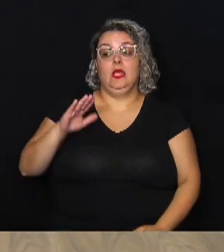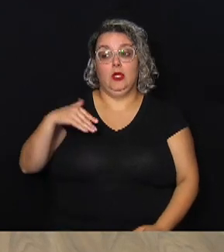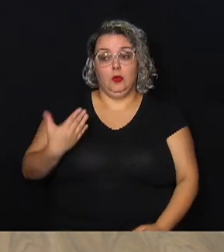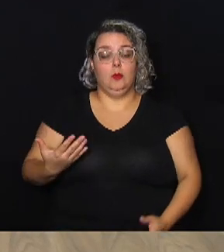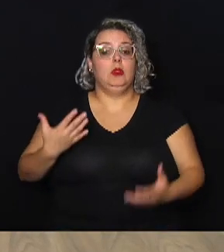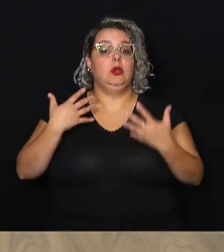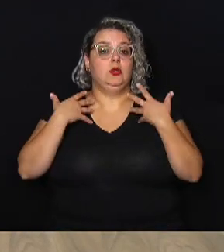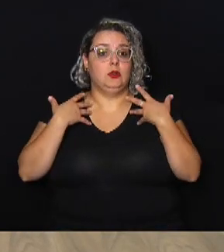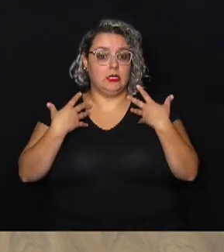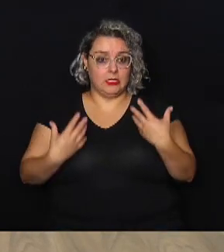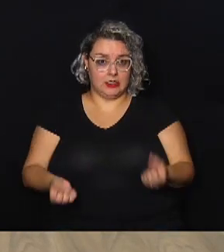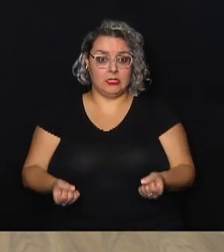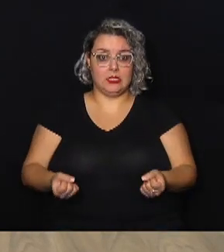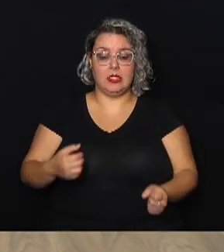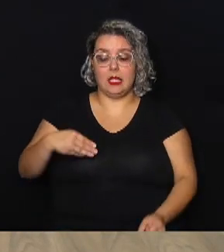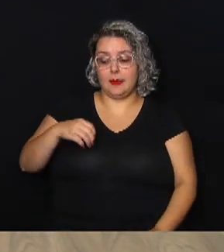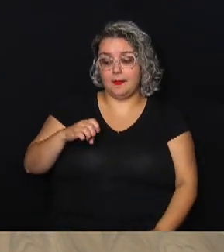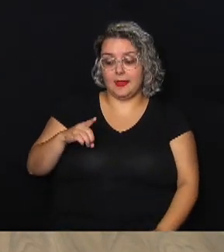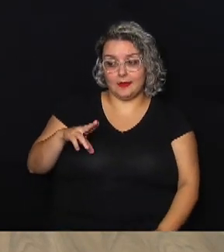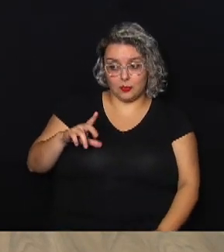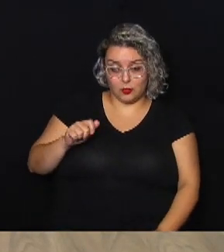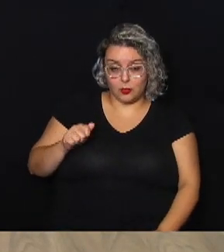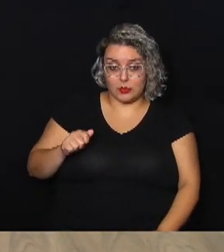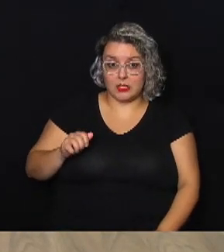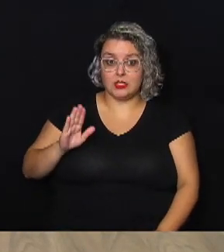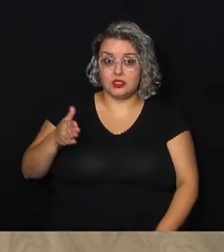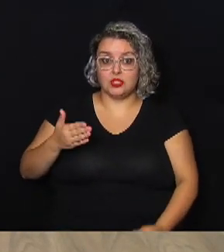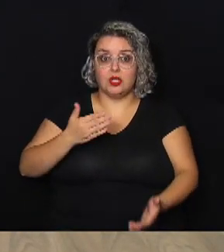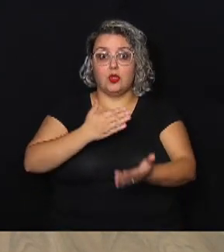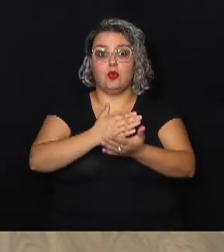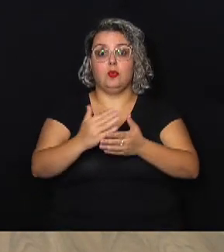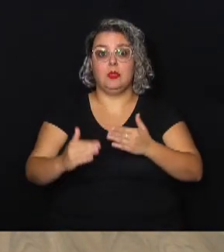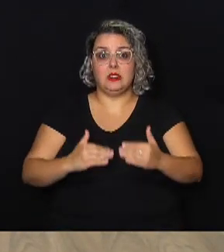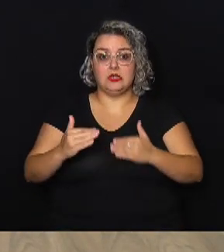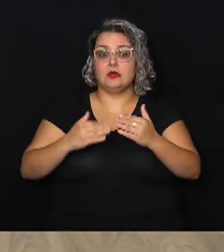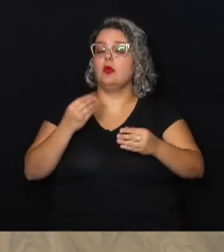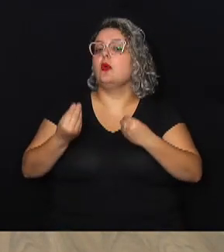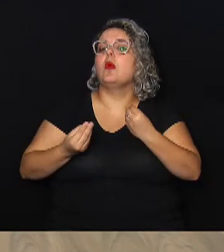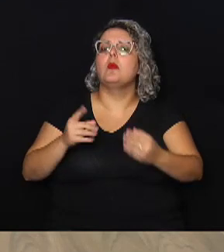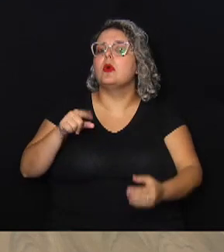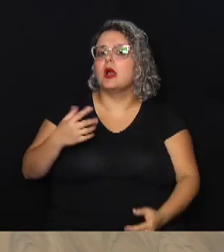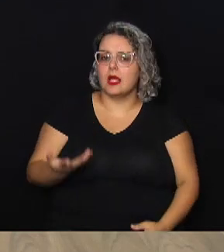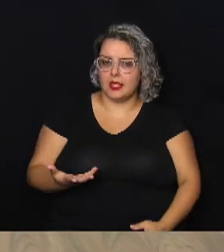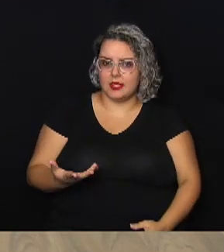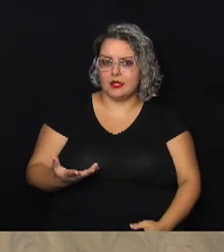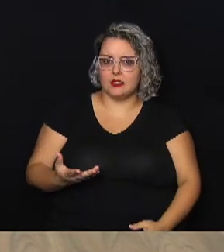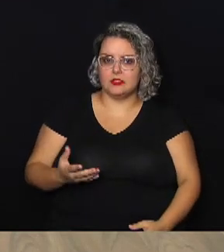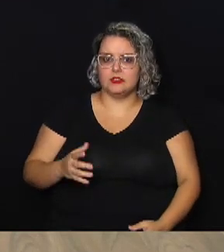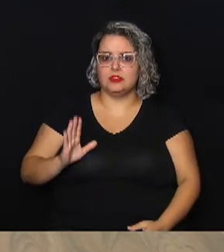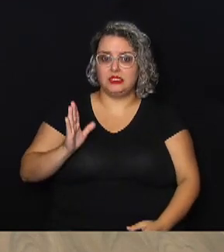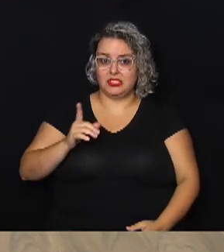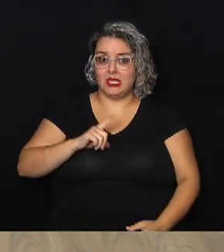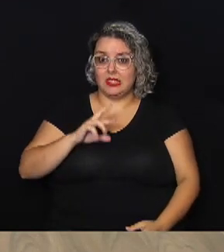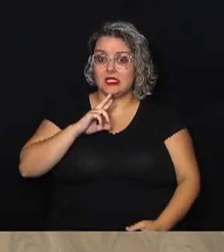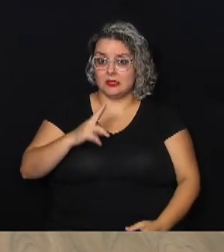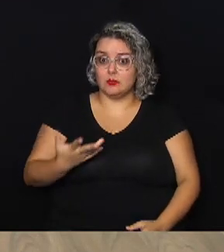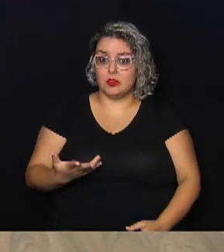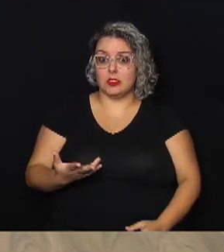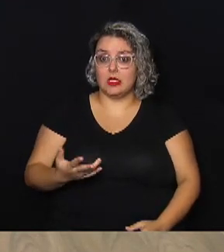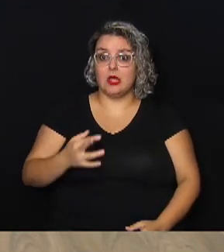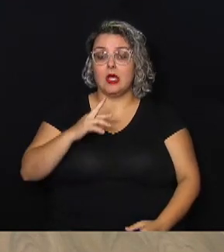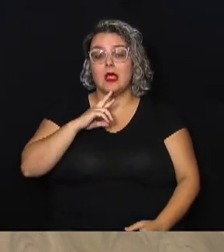recebe, então, essa medula, ela já começa essa produção? Como é que é? Já vem logo essa resposta? A